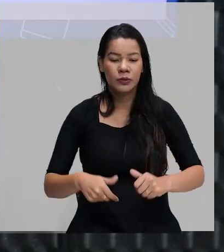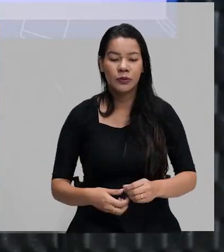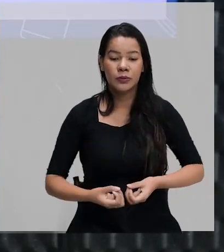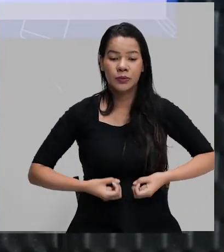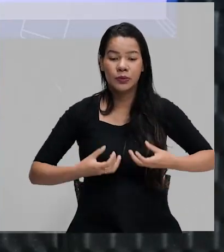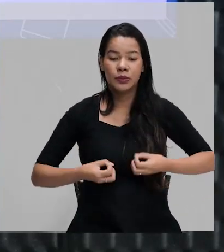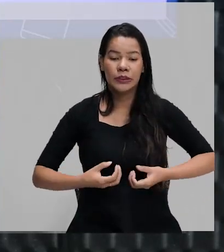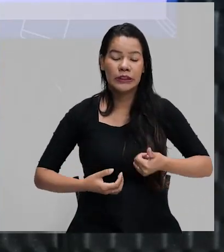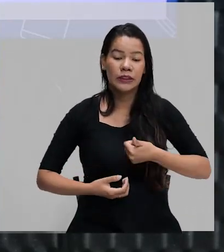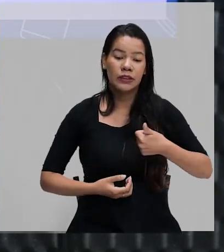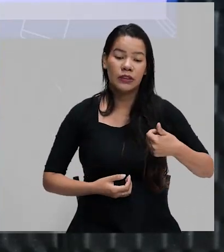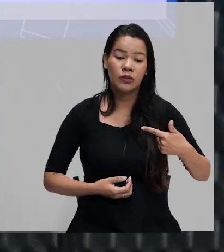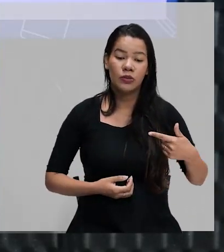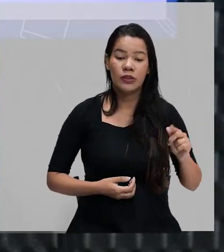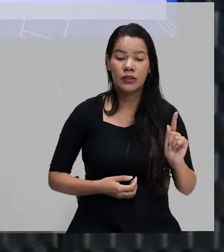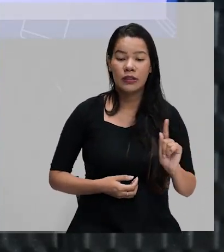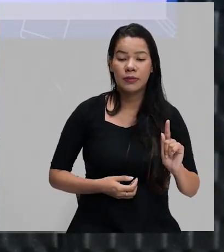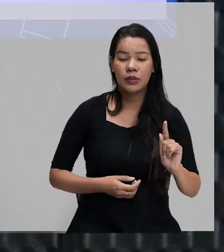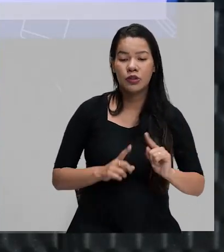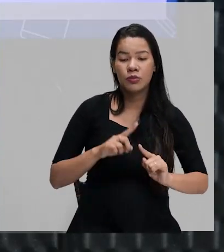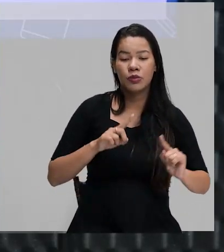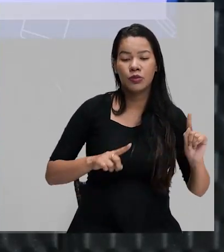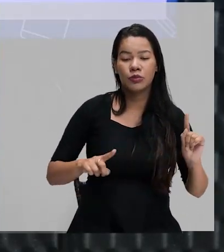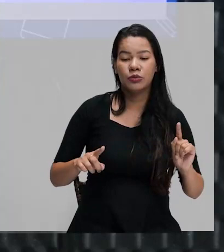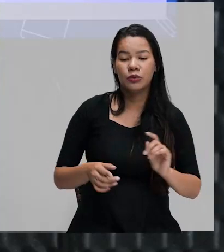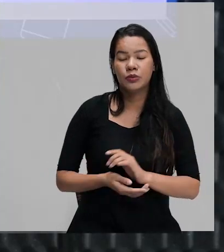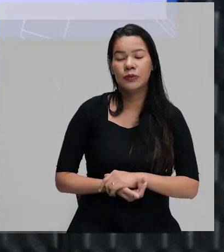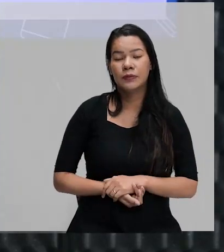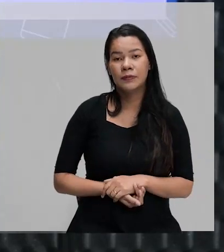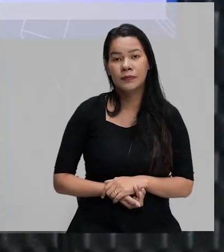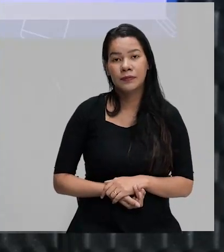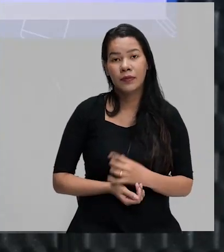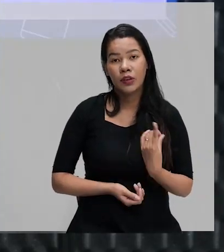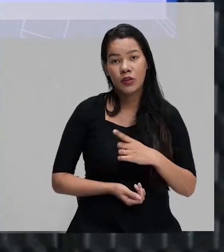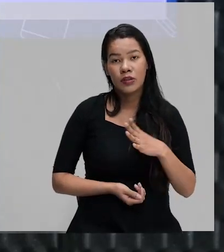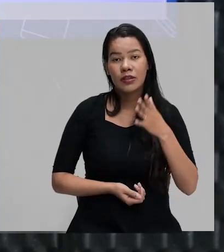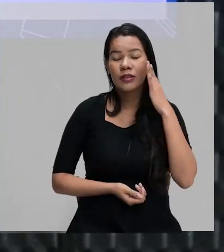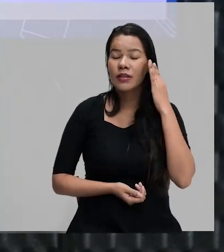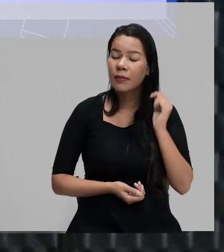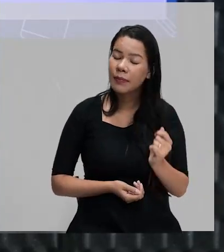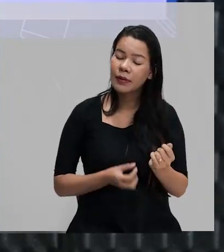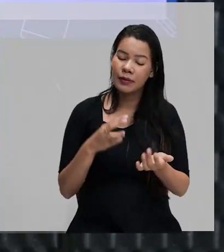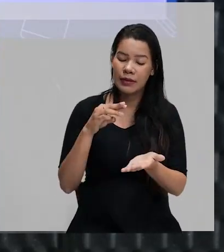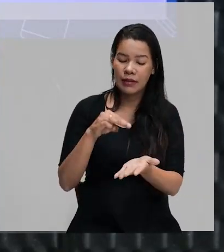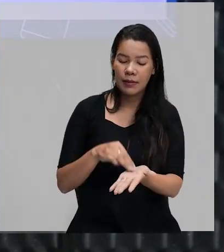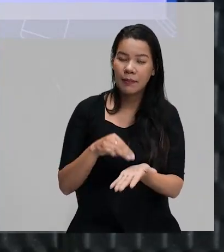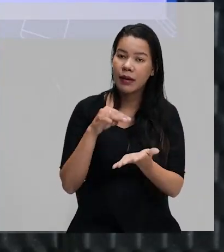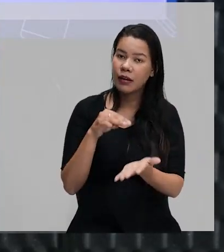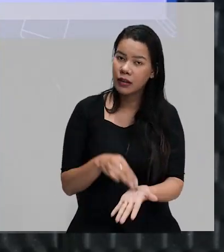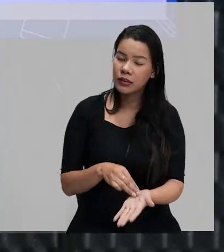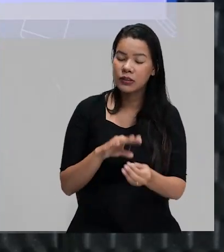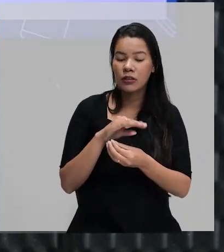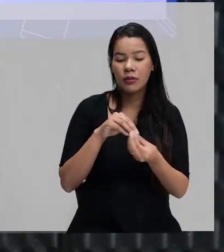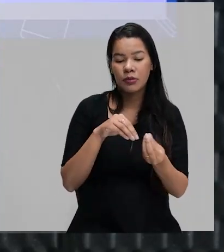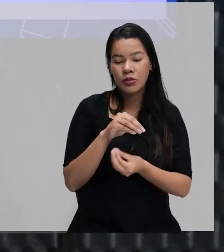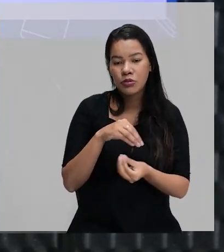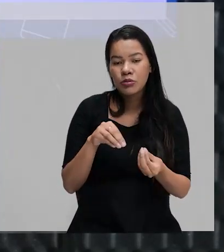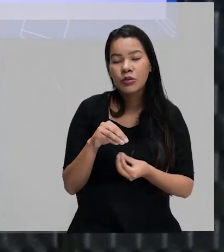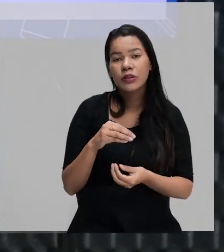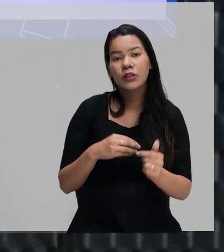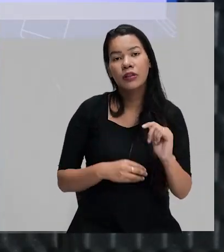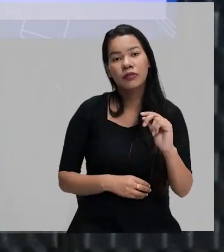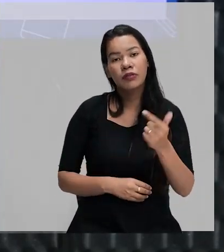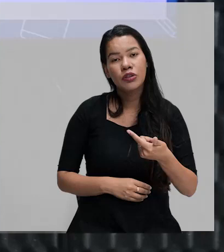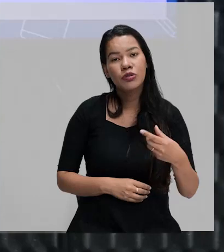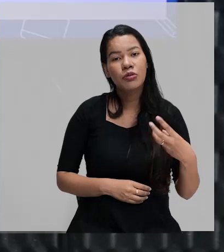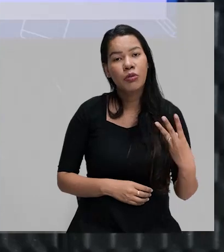produzindo 112 gramas de produtos finais. Olha só, nós sabemos a massa da mistura,